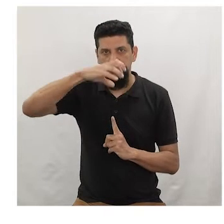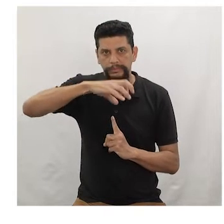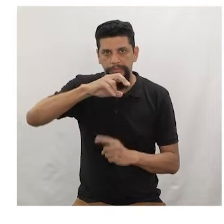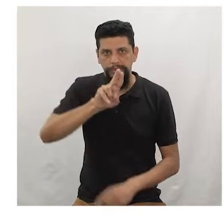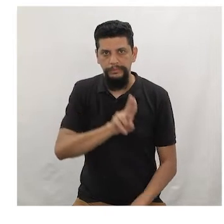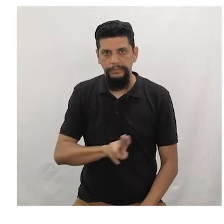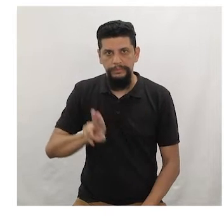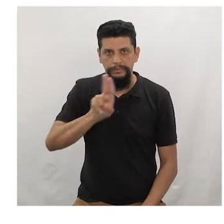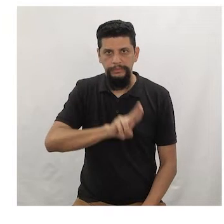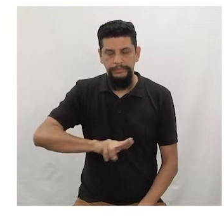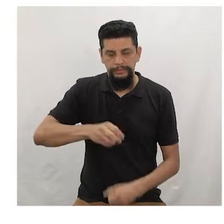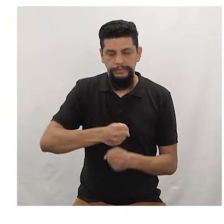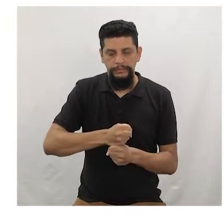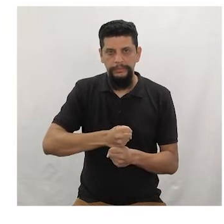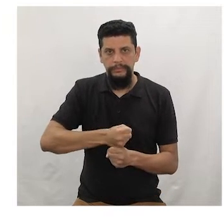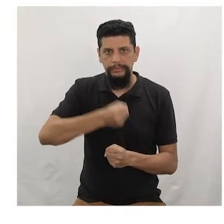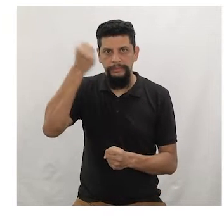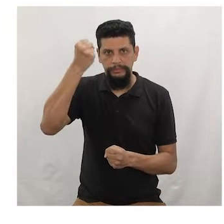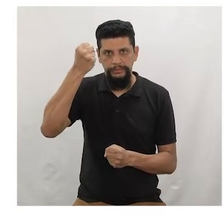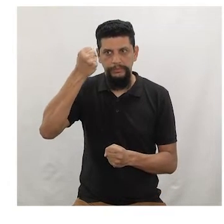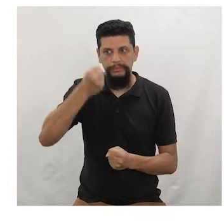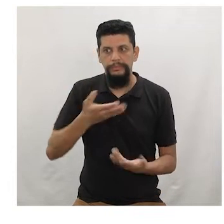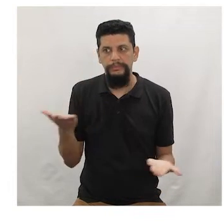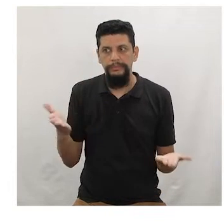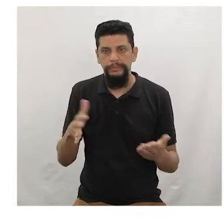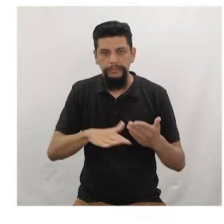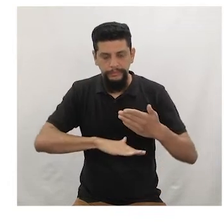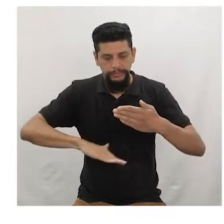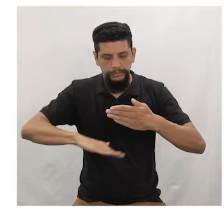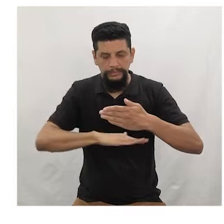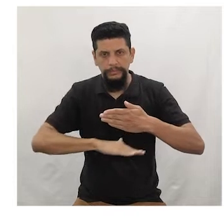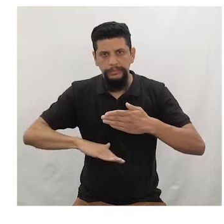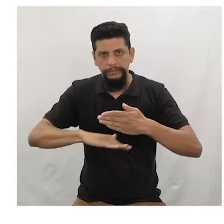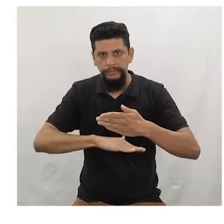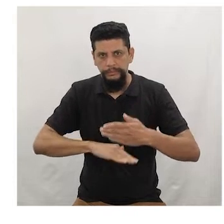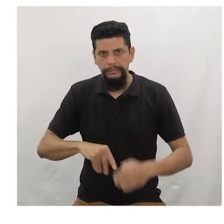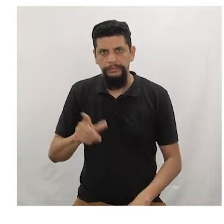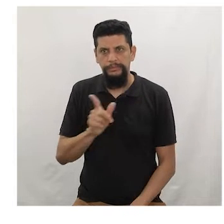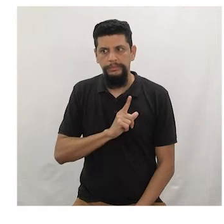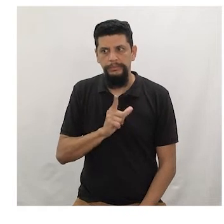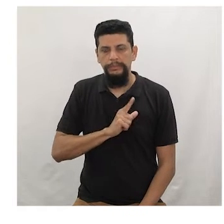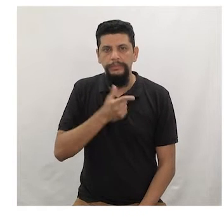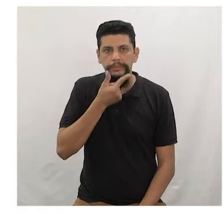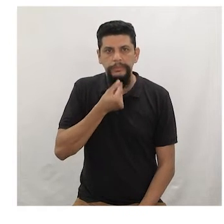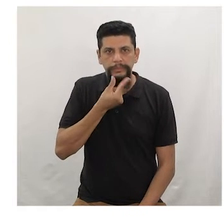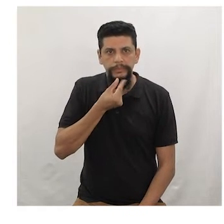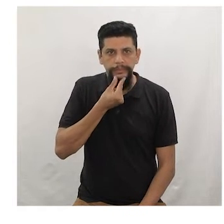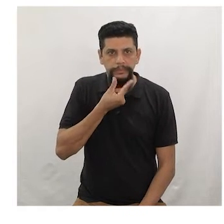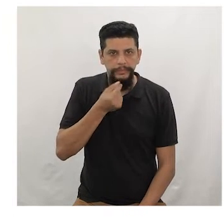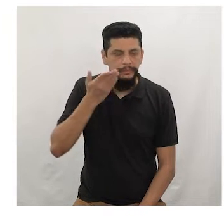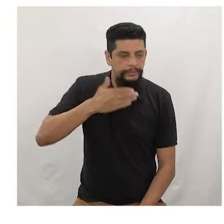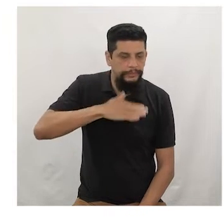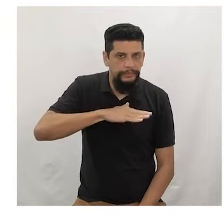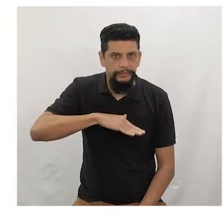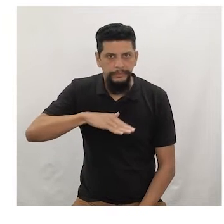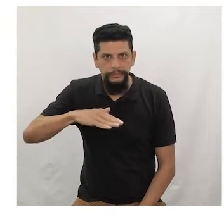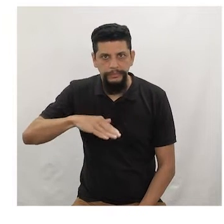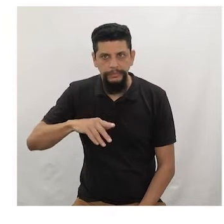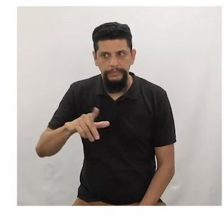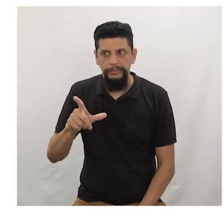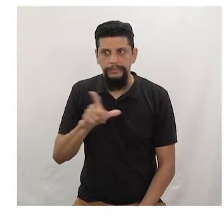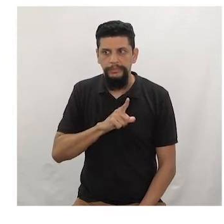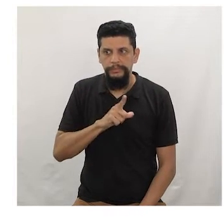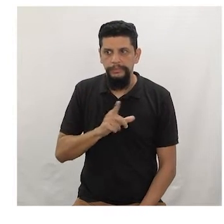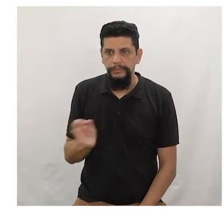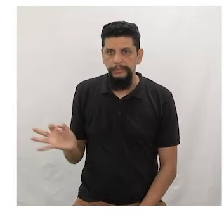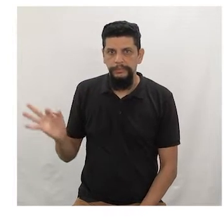chove, nós usamos o guarda-chuva. Embaixo. Temos um menino também e